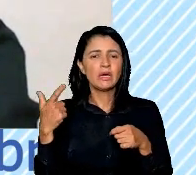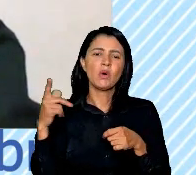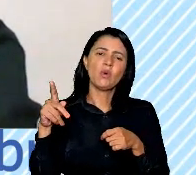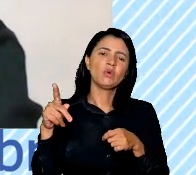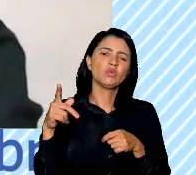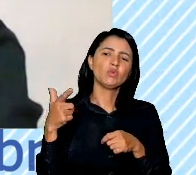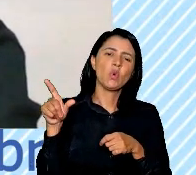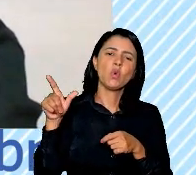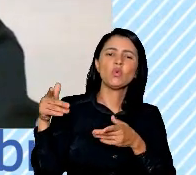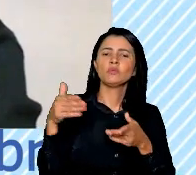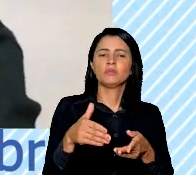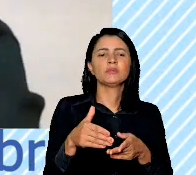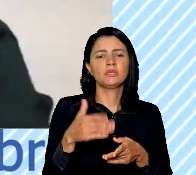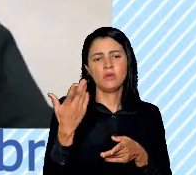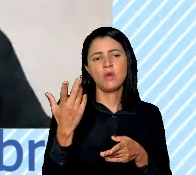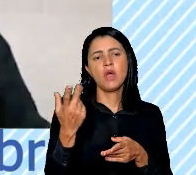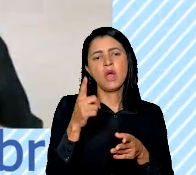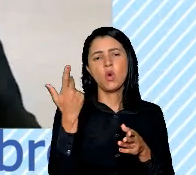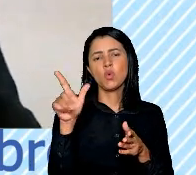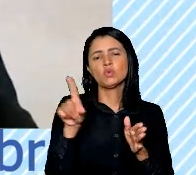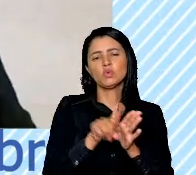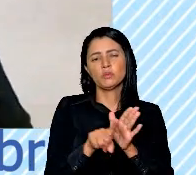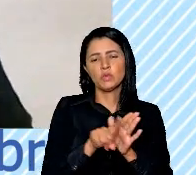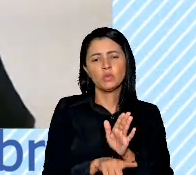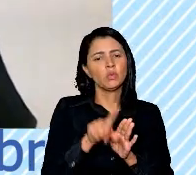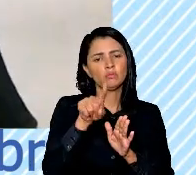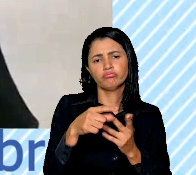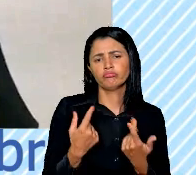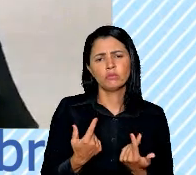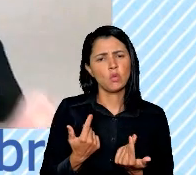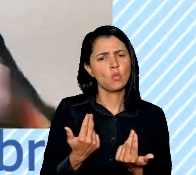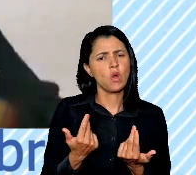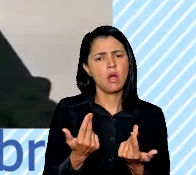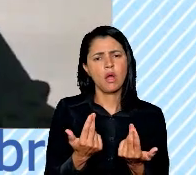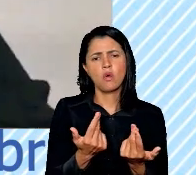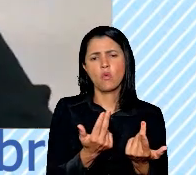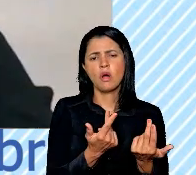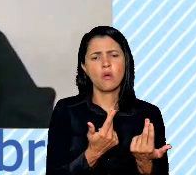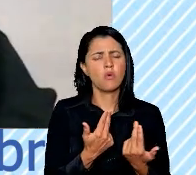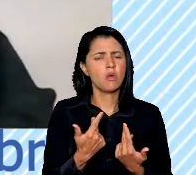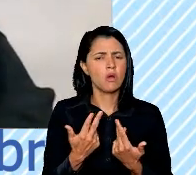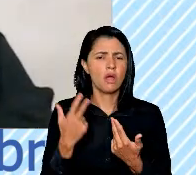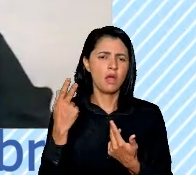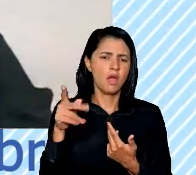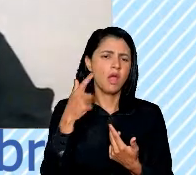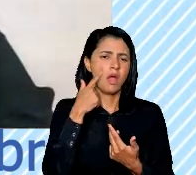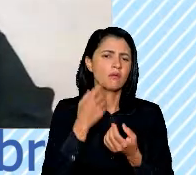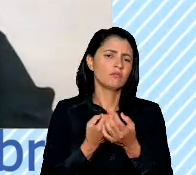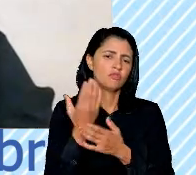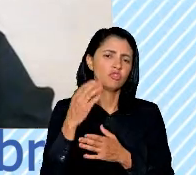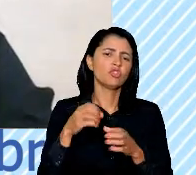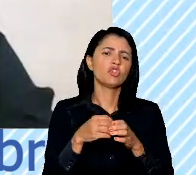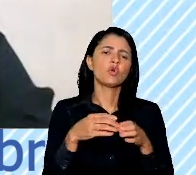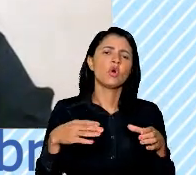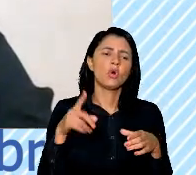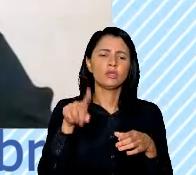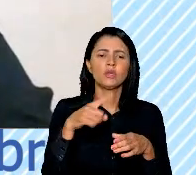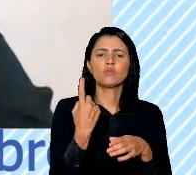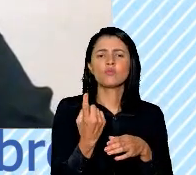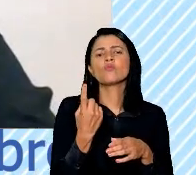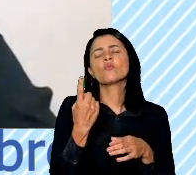dos outros. E as outras duas perguntas eram nessa mesma linha do estabelecimento de cotas, uma em